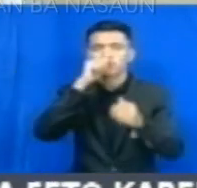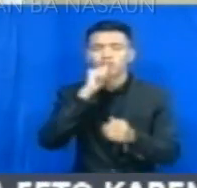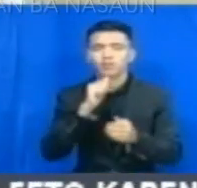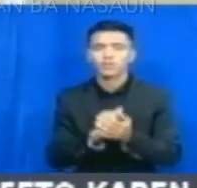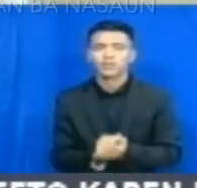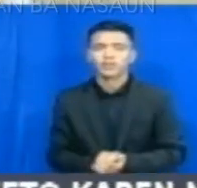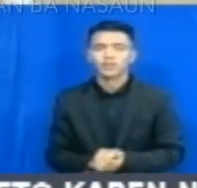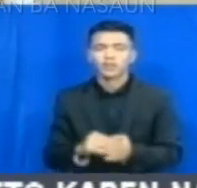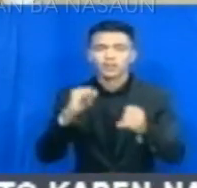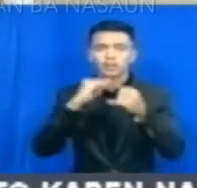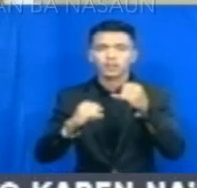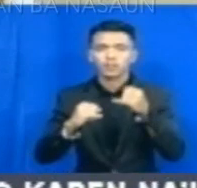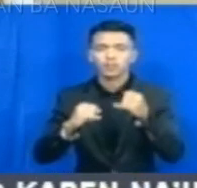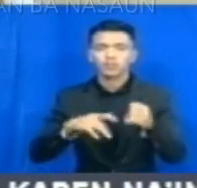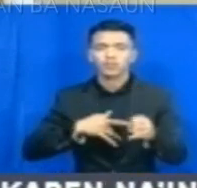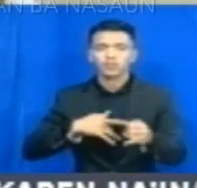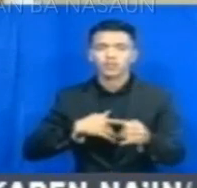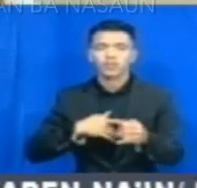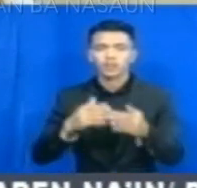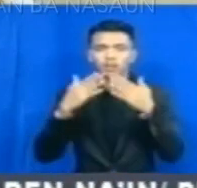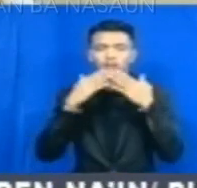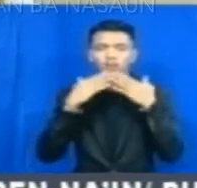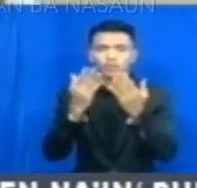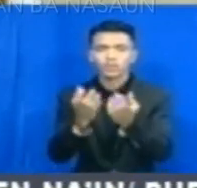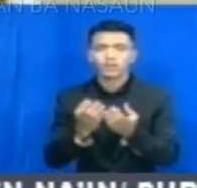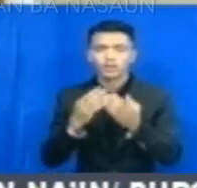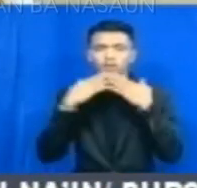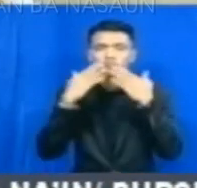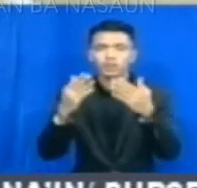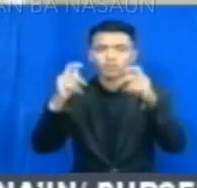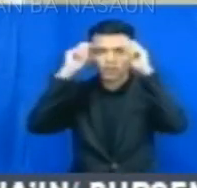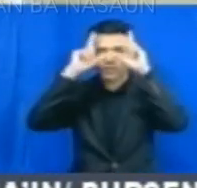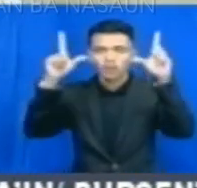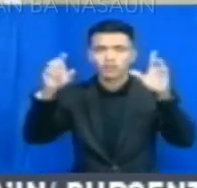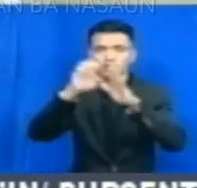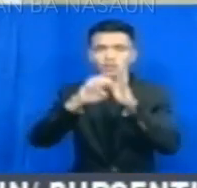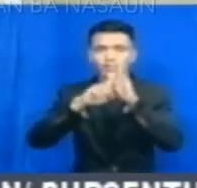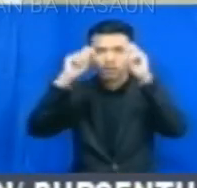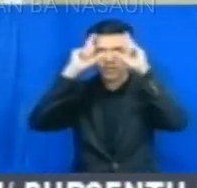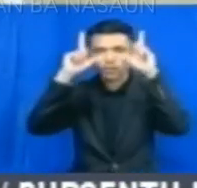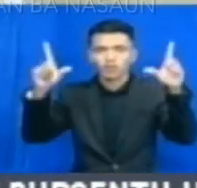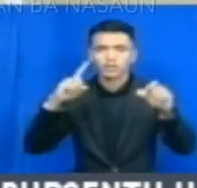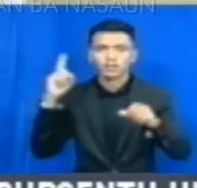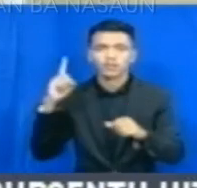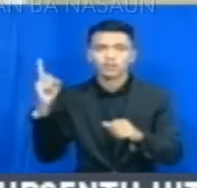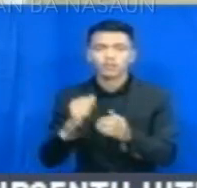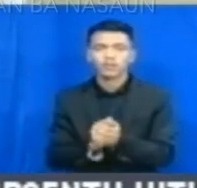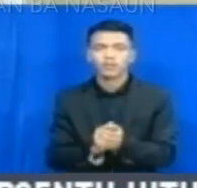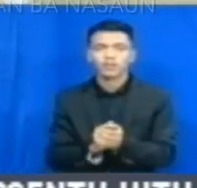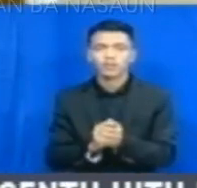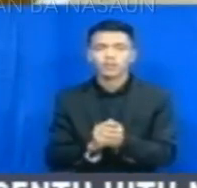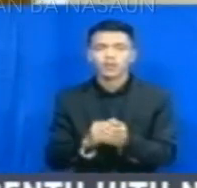Onune, e Kusliu, olarang toma, kakar agradece, ba povo Timor-Leste, ba Estado Timor-Leste, na fati, lembra,